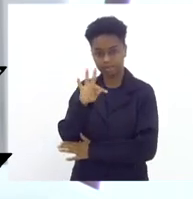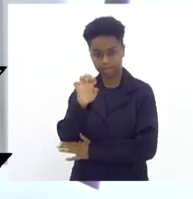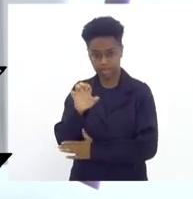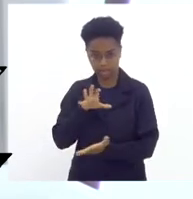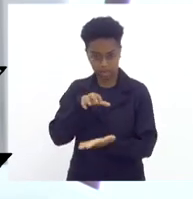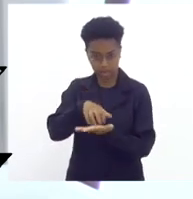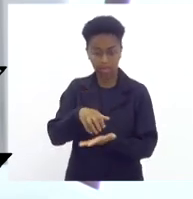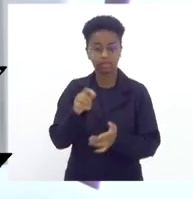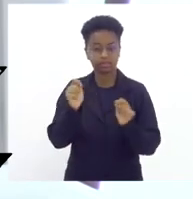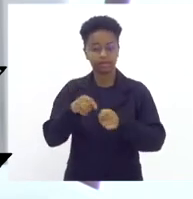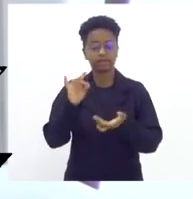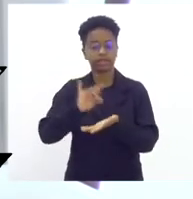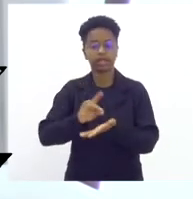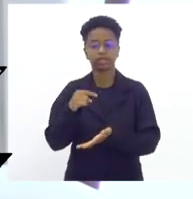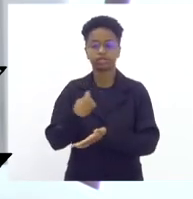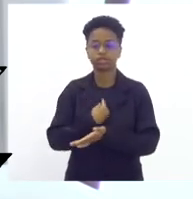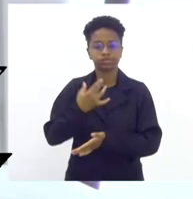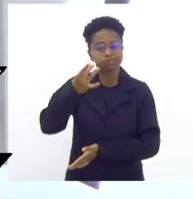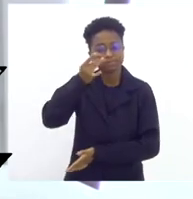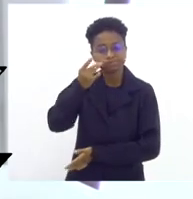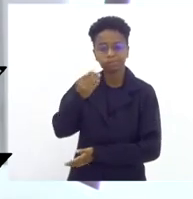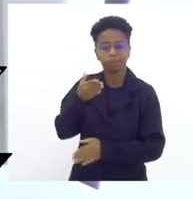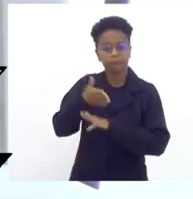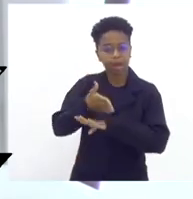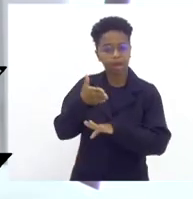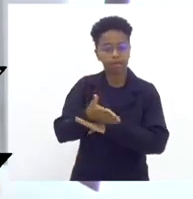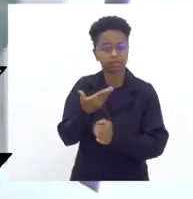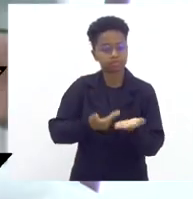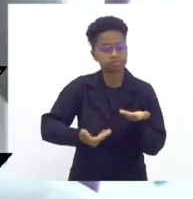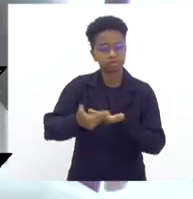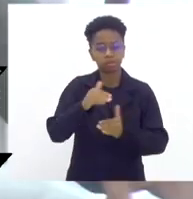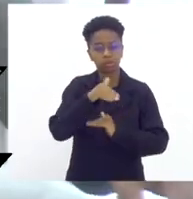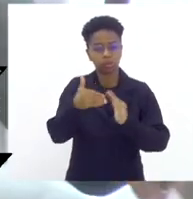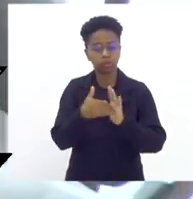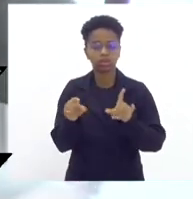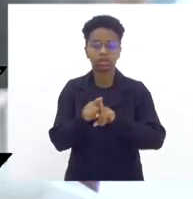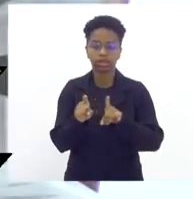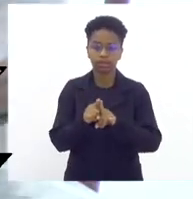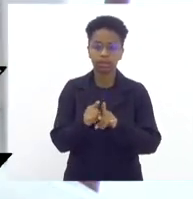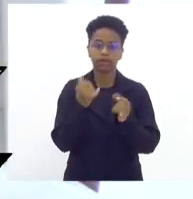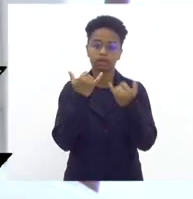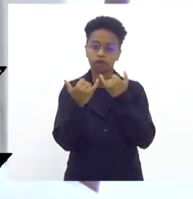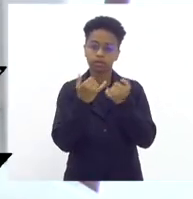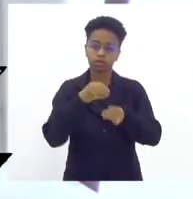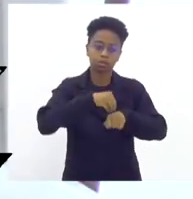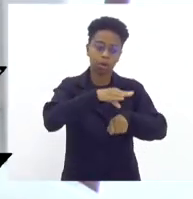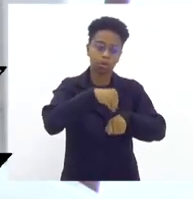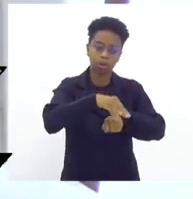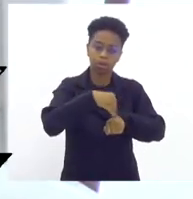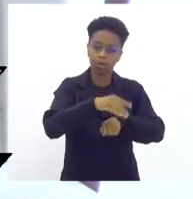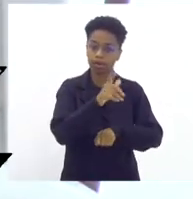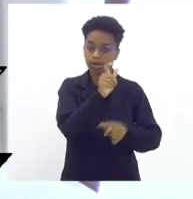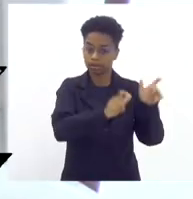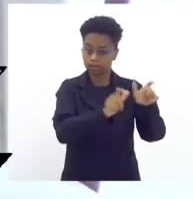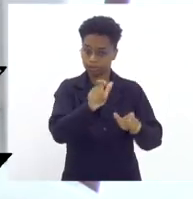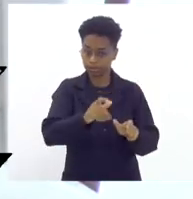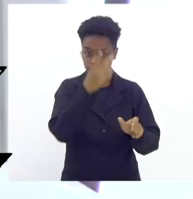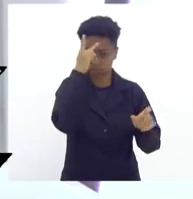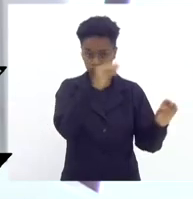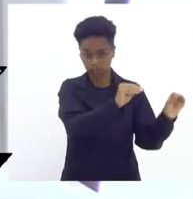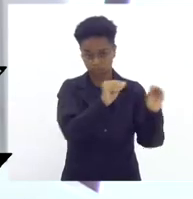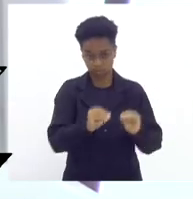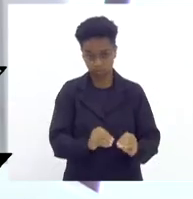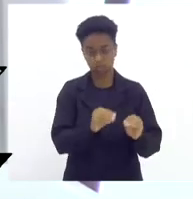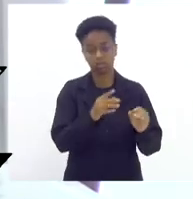essa trab possa realmente estar presente ali participando de tudo e levando as informações necessárias aos